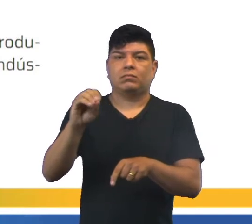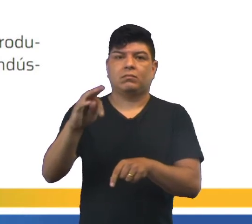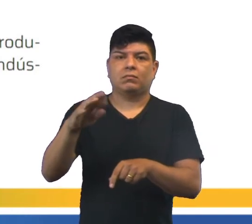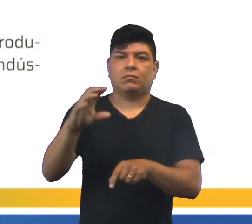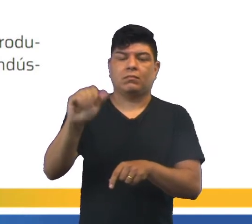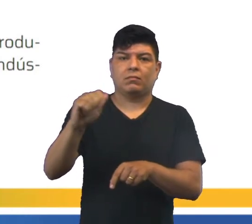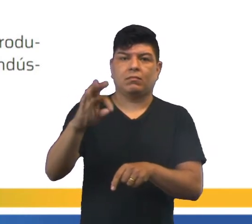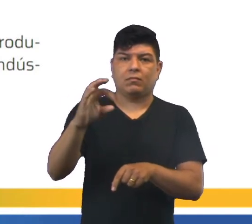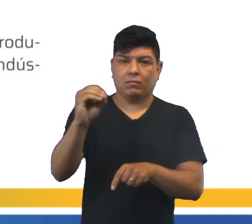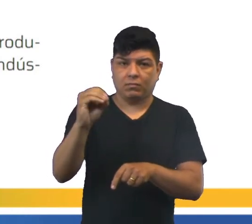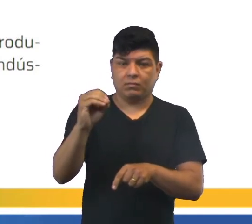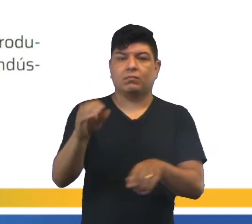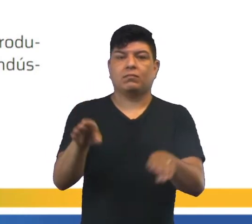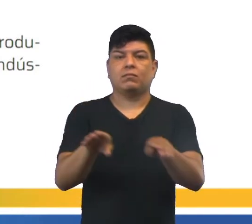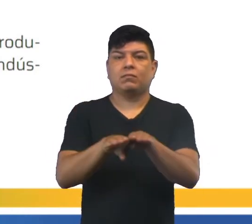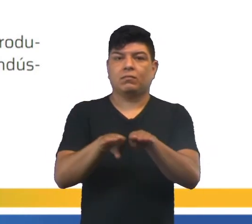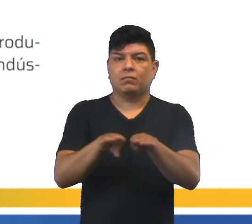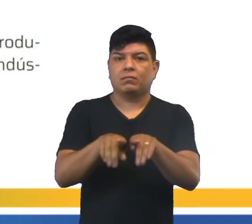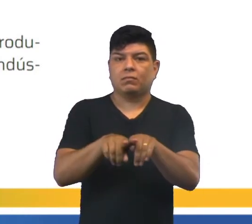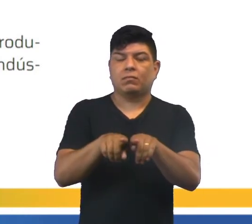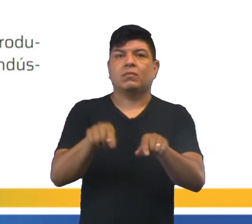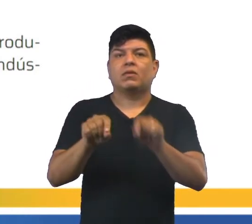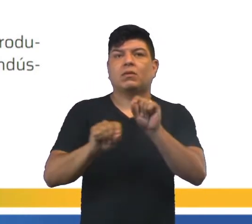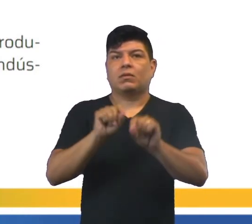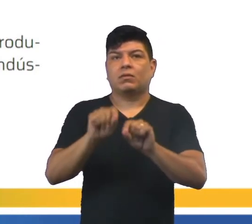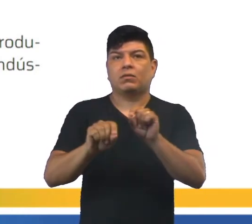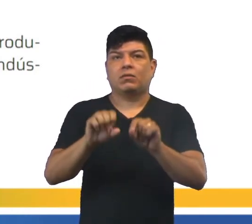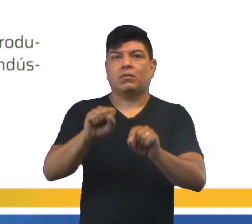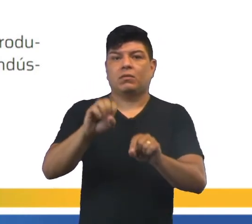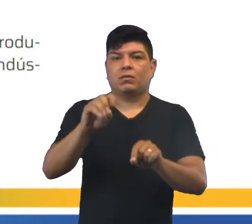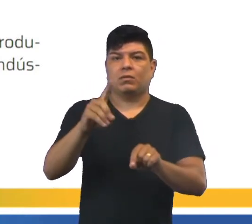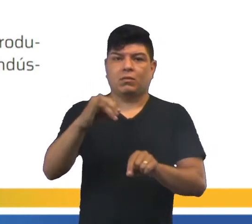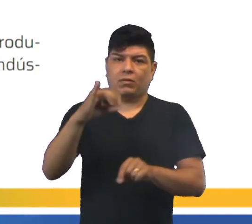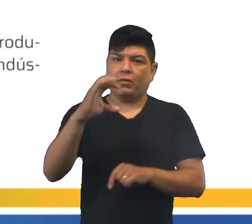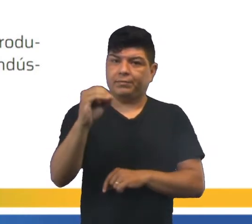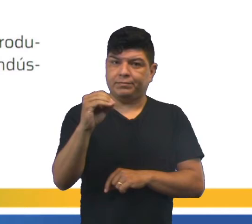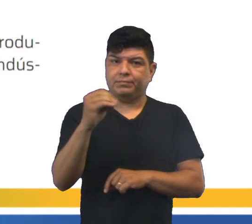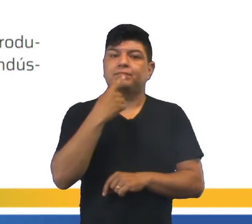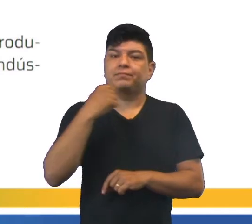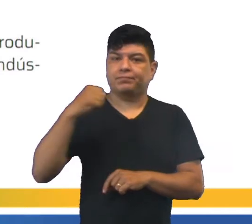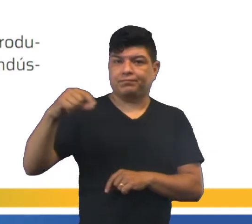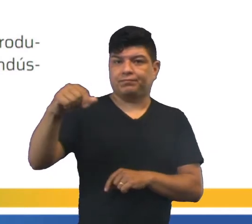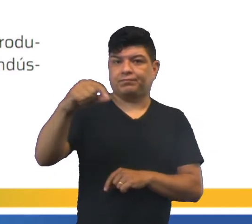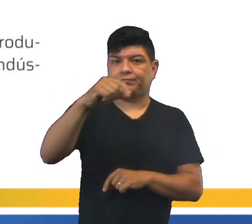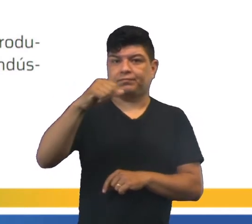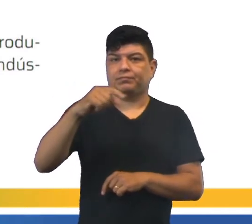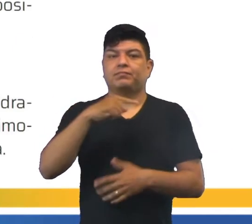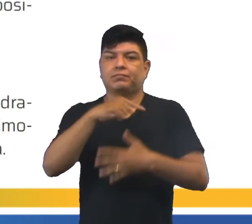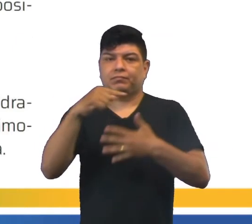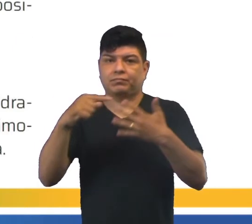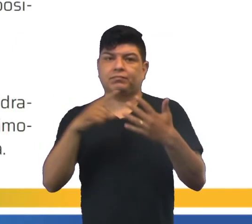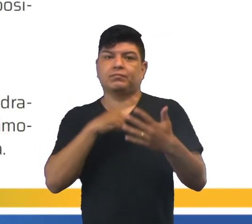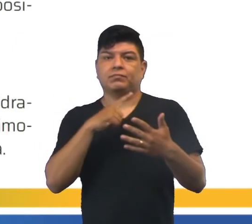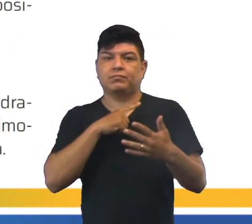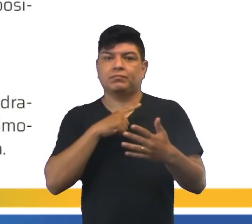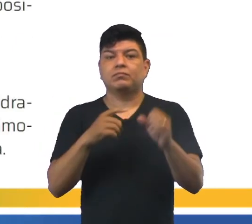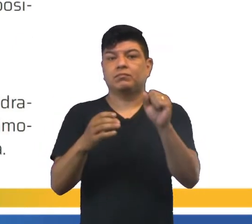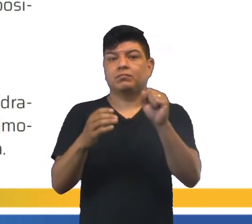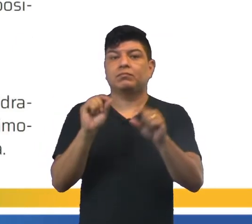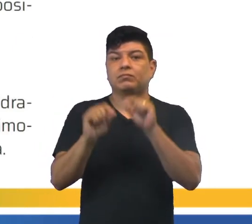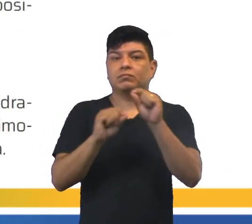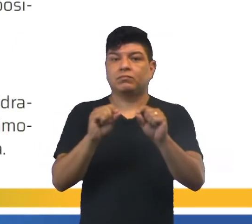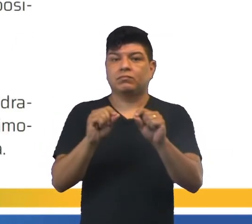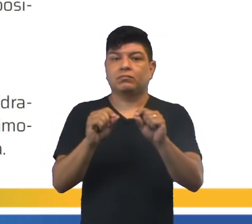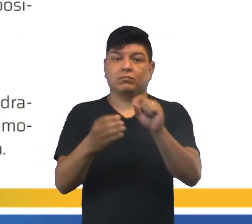o carbonato de sódio, né, também como um sal, que tem essa propriedade, né, de conservar os alimentos